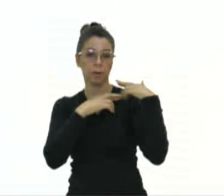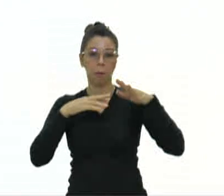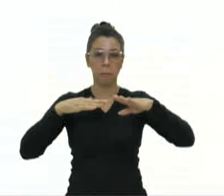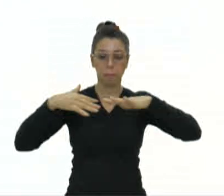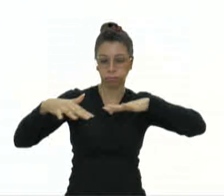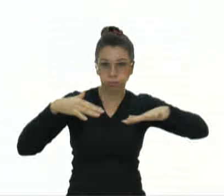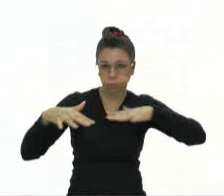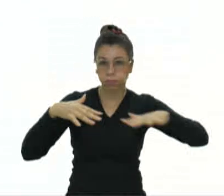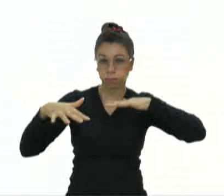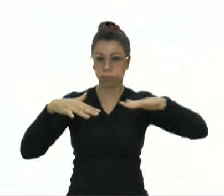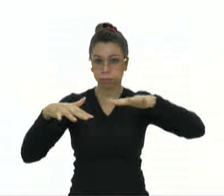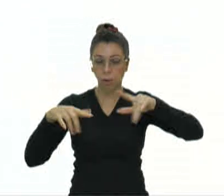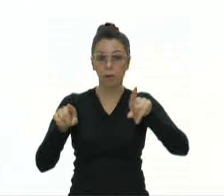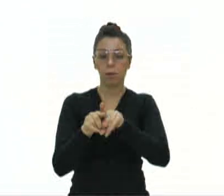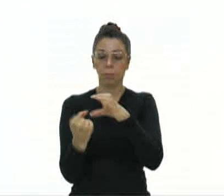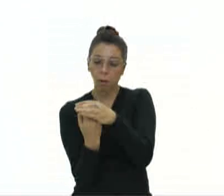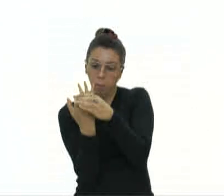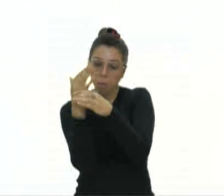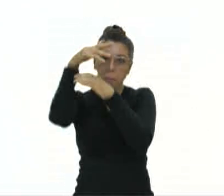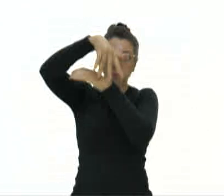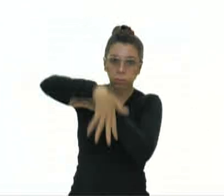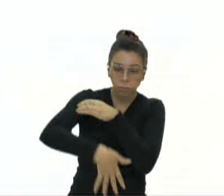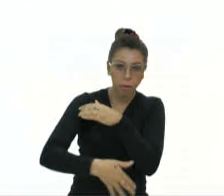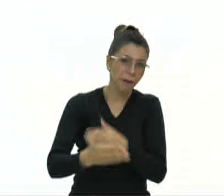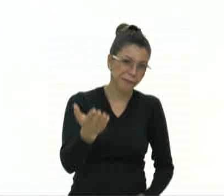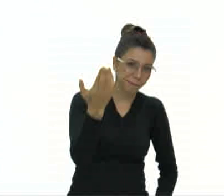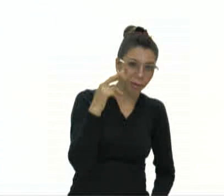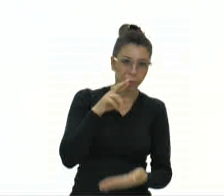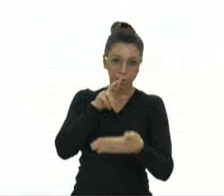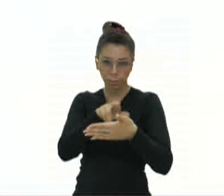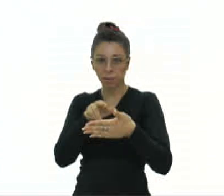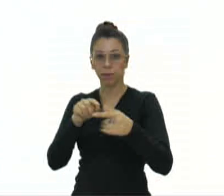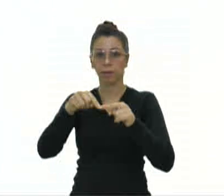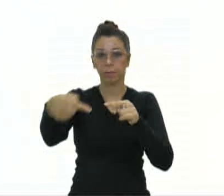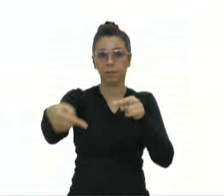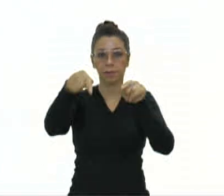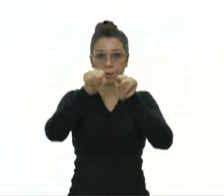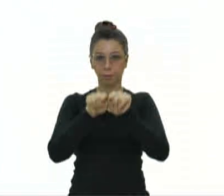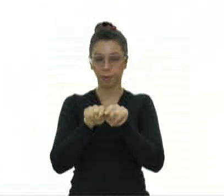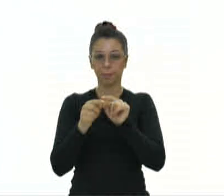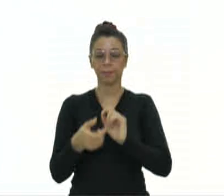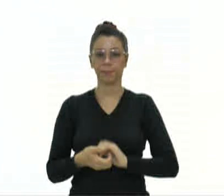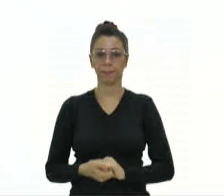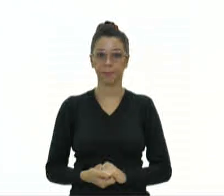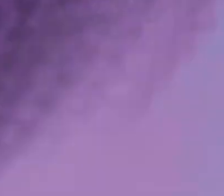terremotos, tectonismo e vulcanismo, vulcões. Bora lá fazer atividade e voltamos já já.